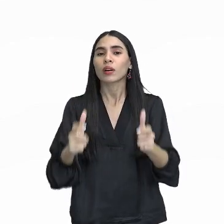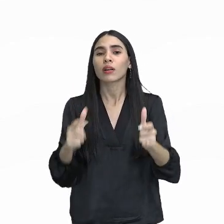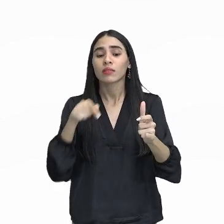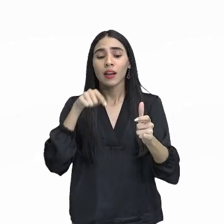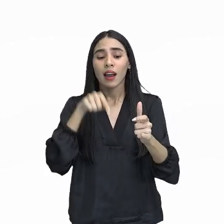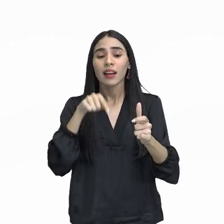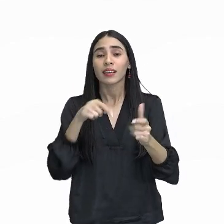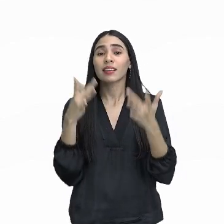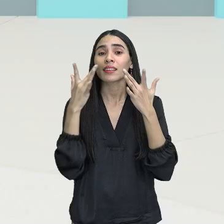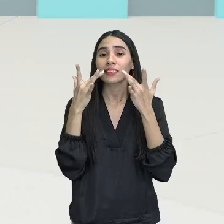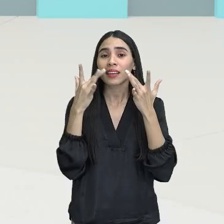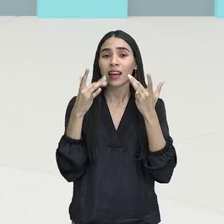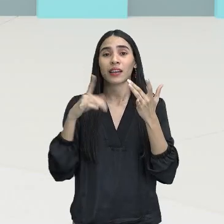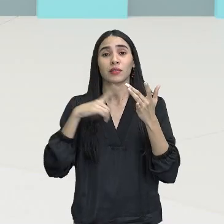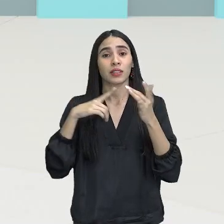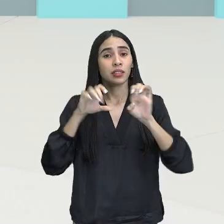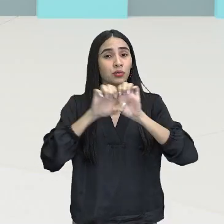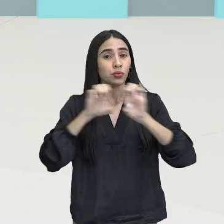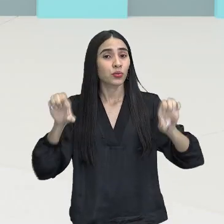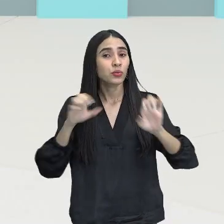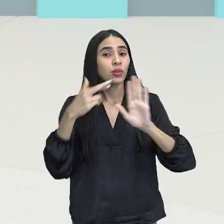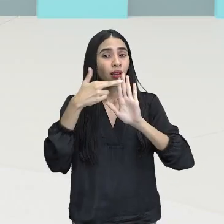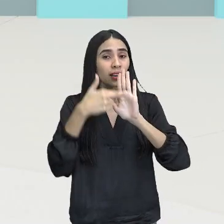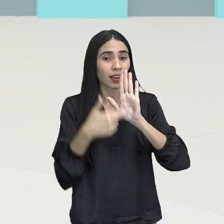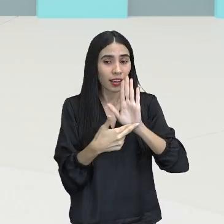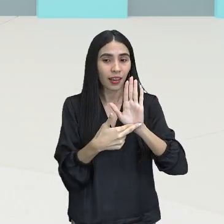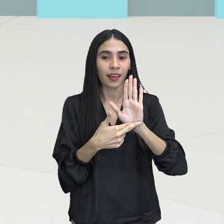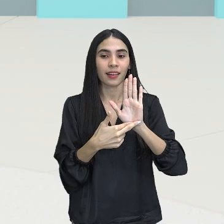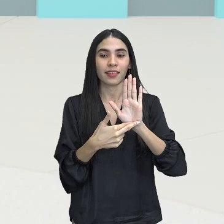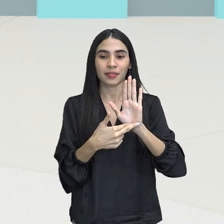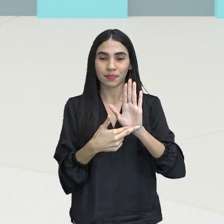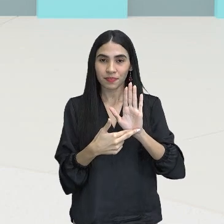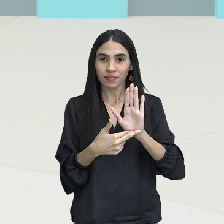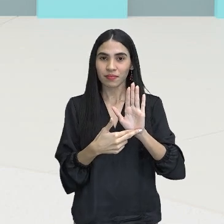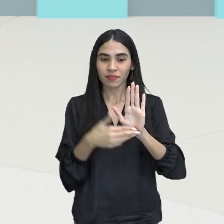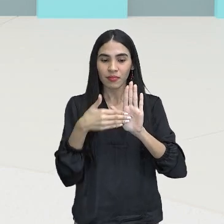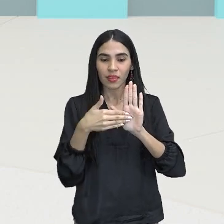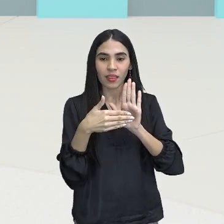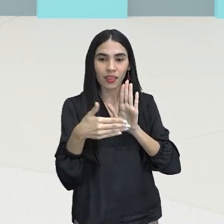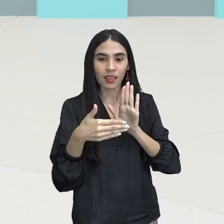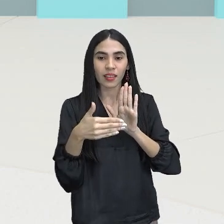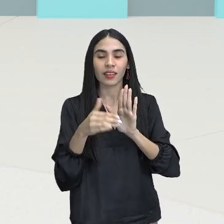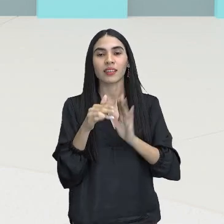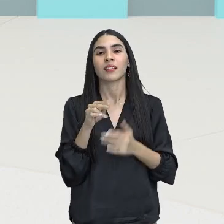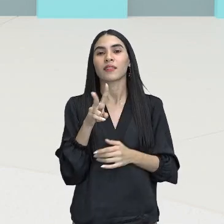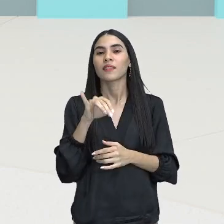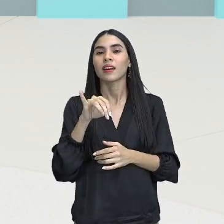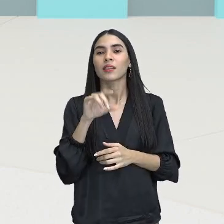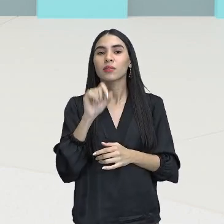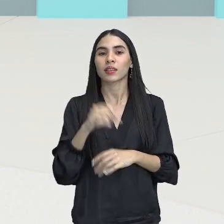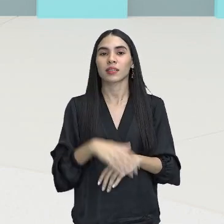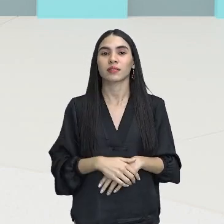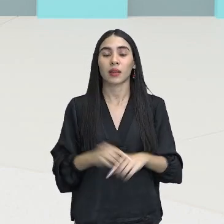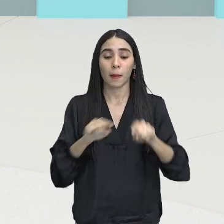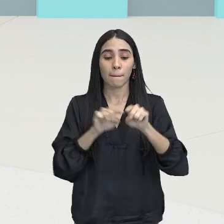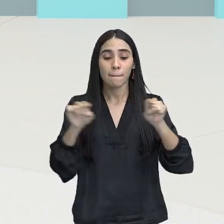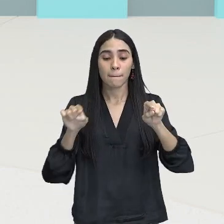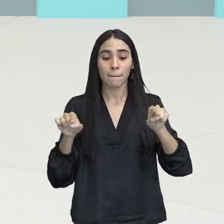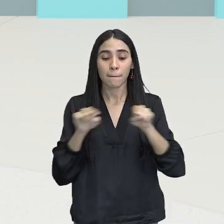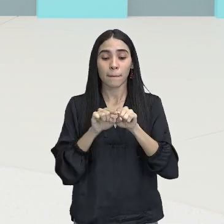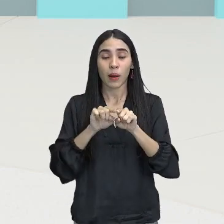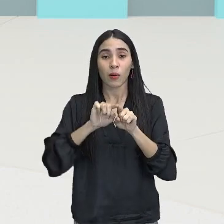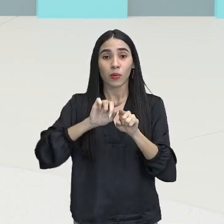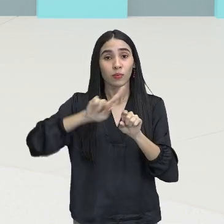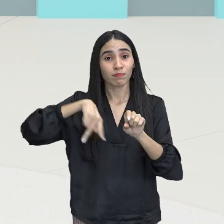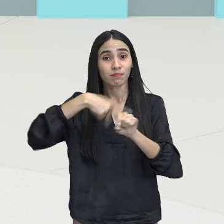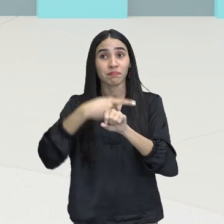Tem toda uma estrutura, um roteiro. E a partir dali saiu dos palcos para a